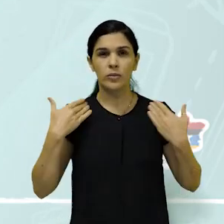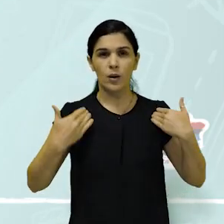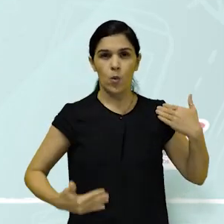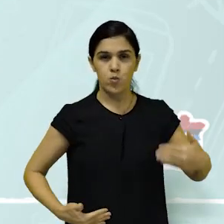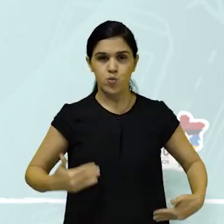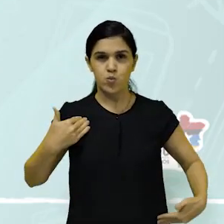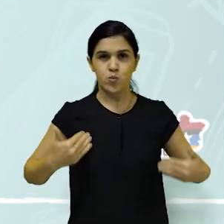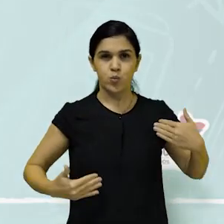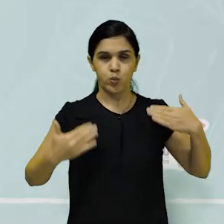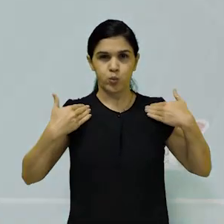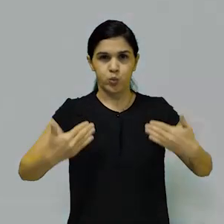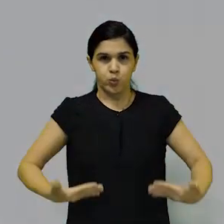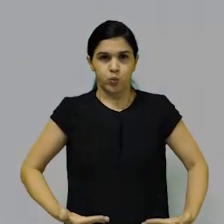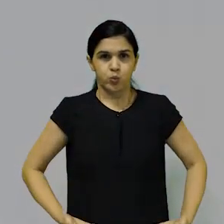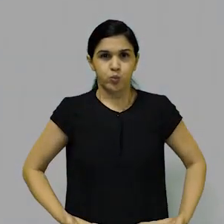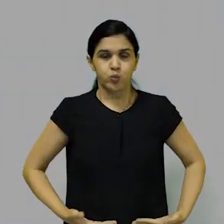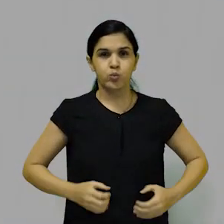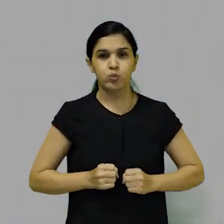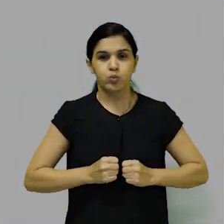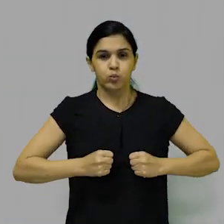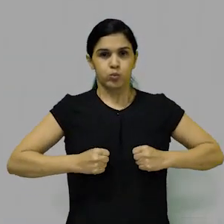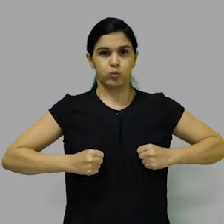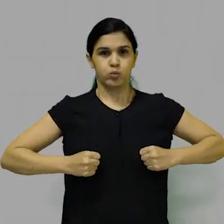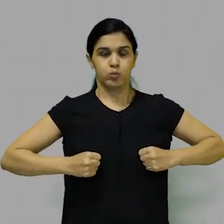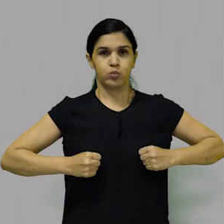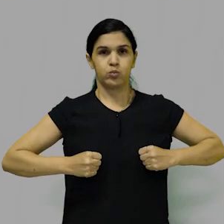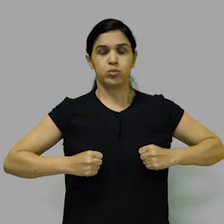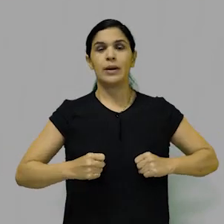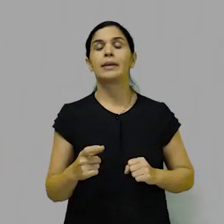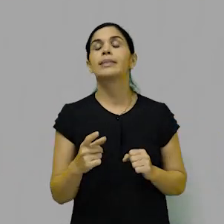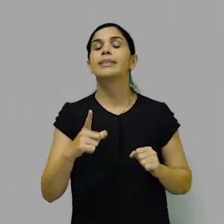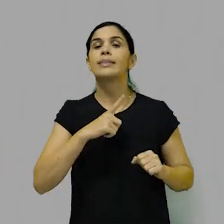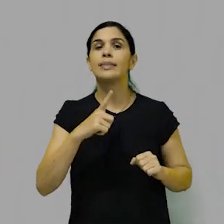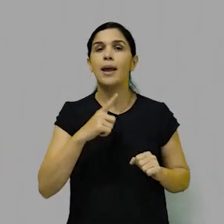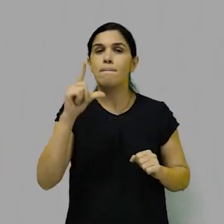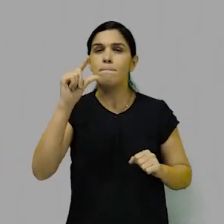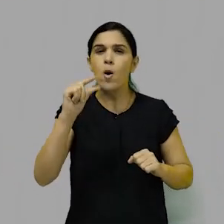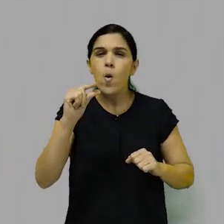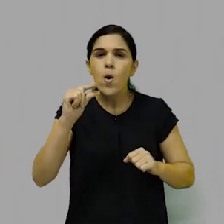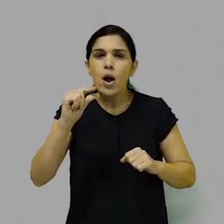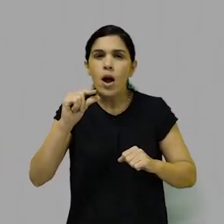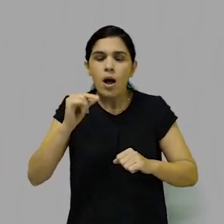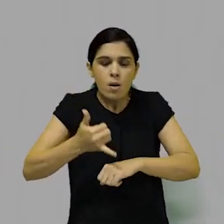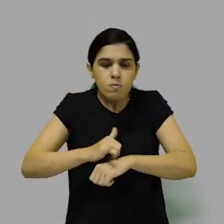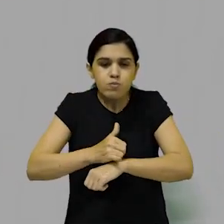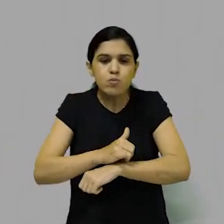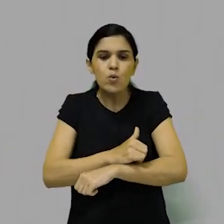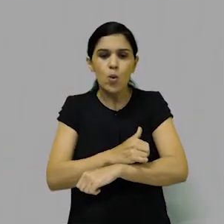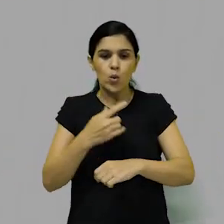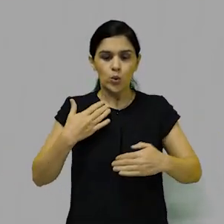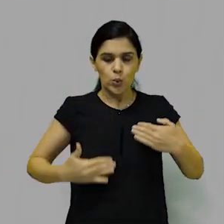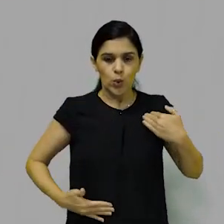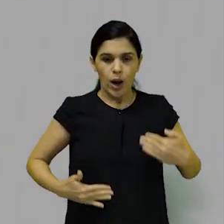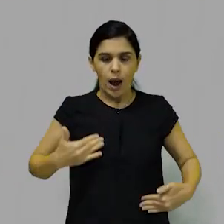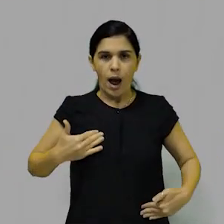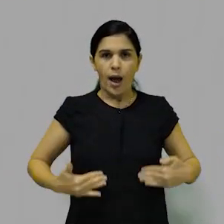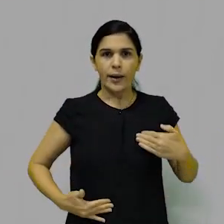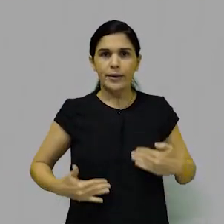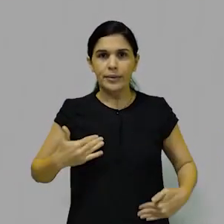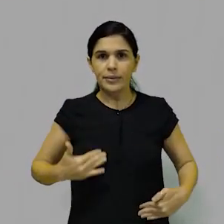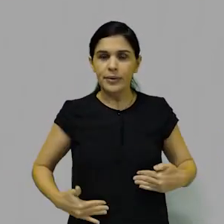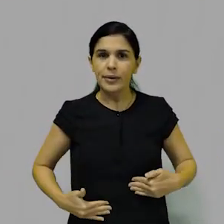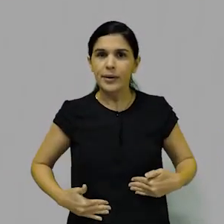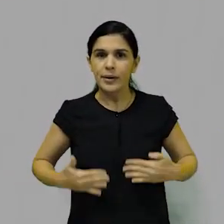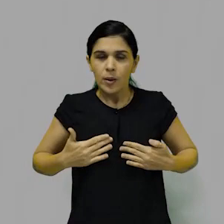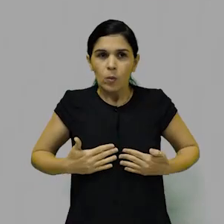desenvolvido, apresentando pouca gordura abdominal e cintura estreita. O mesomorfo já é aquele cara que tem um porte físico,